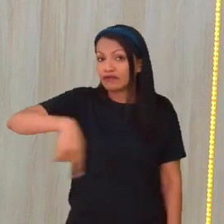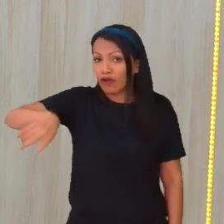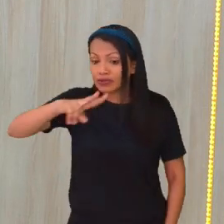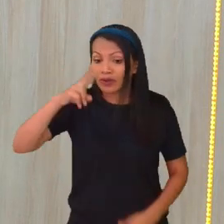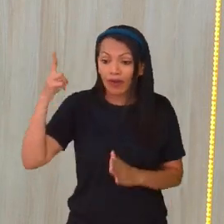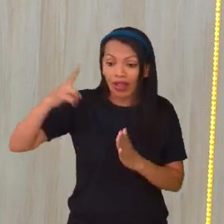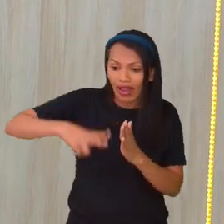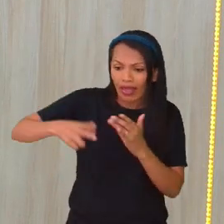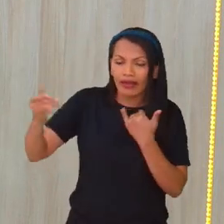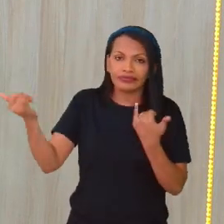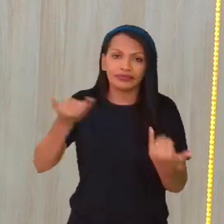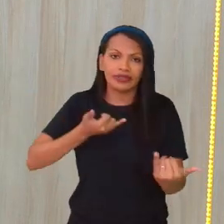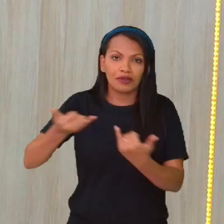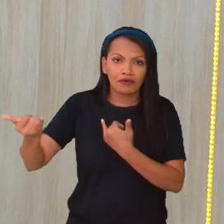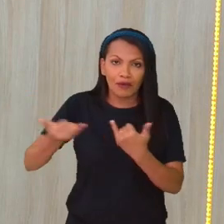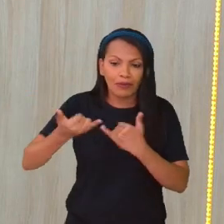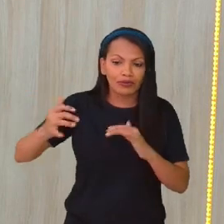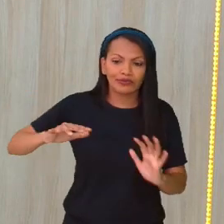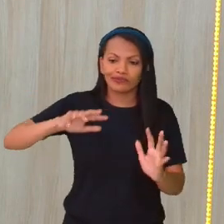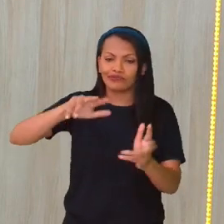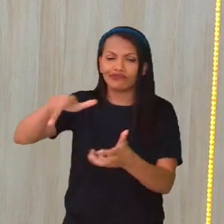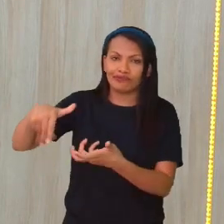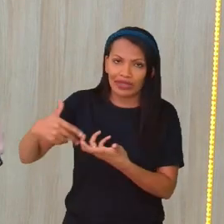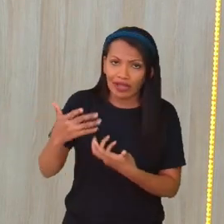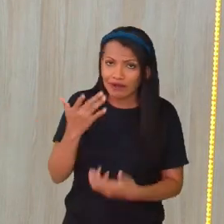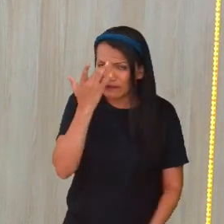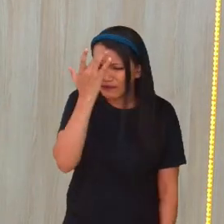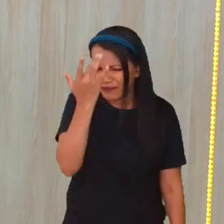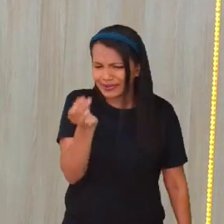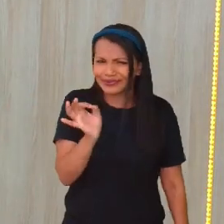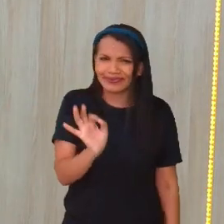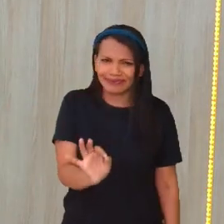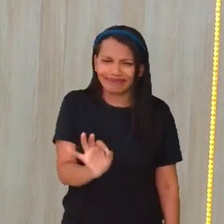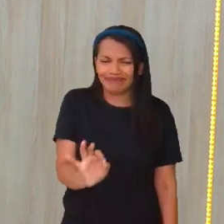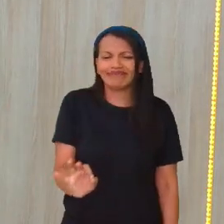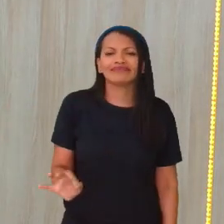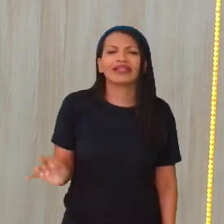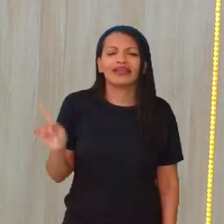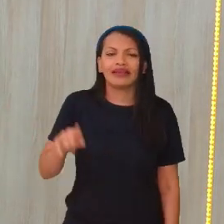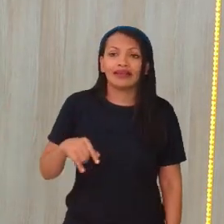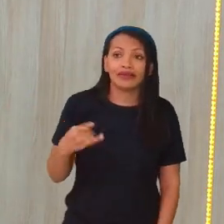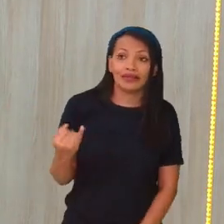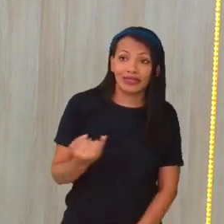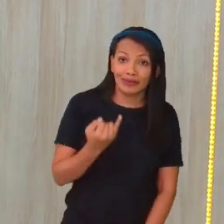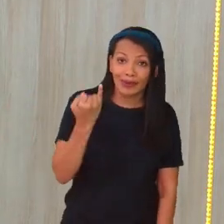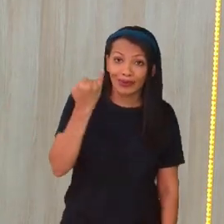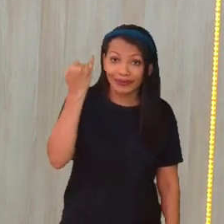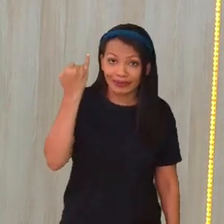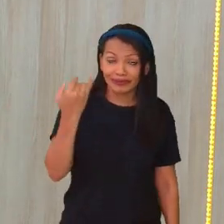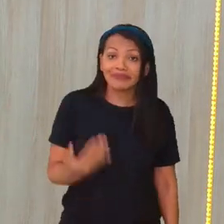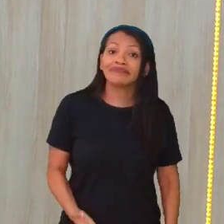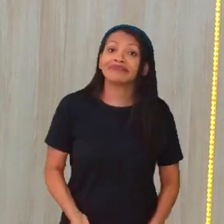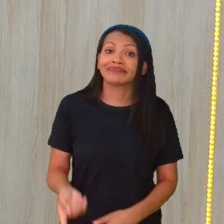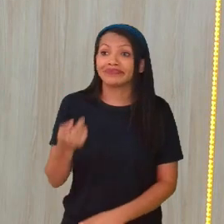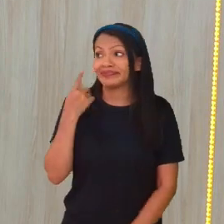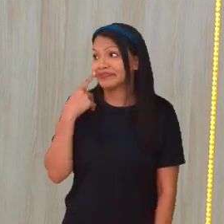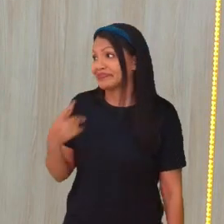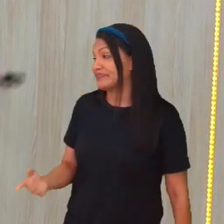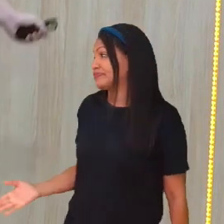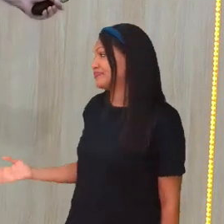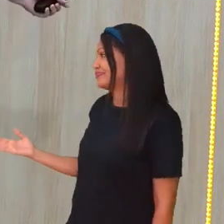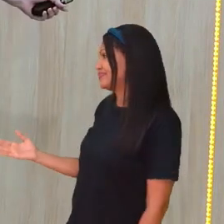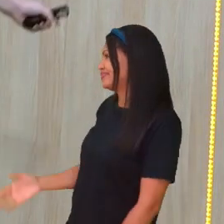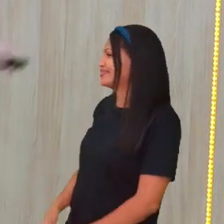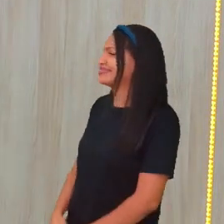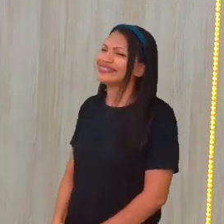as informações do mundo com muito mais facilidade. É muito importante isso. Olha lá, que felicidade.